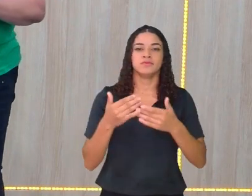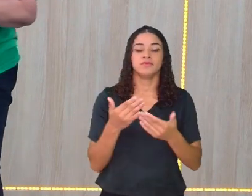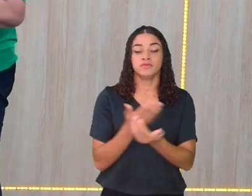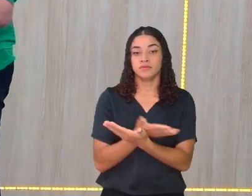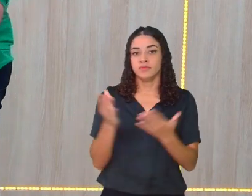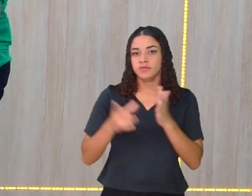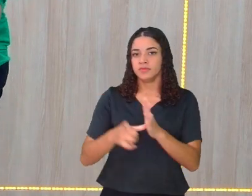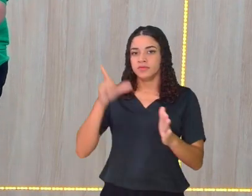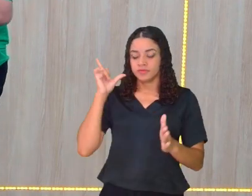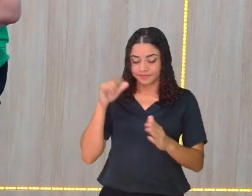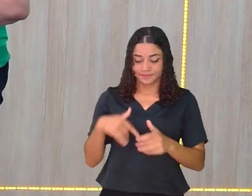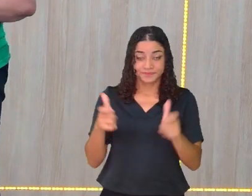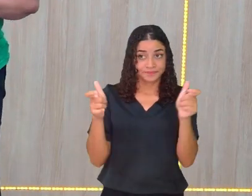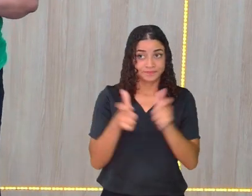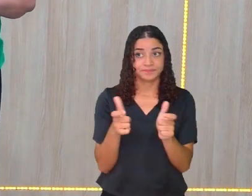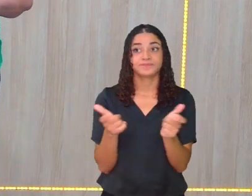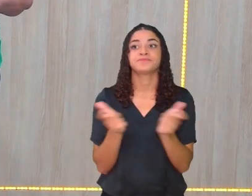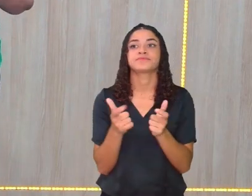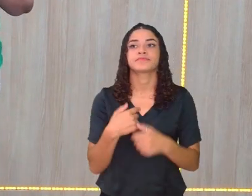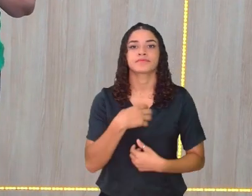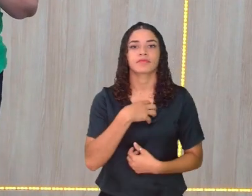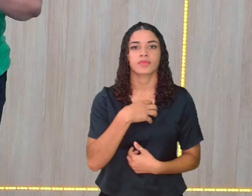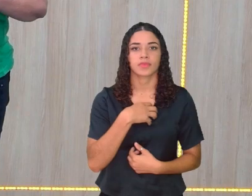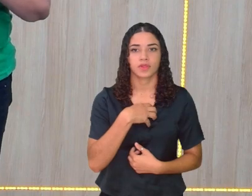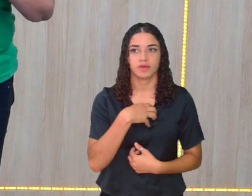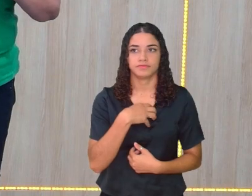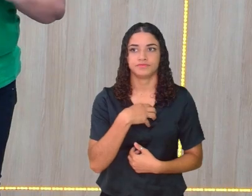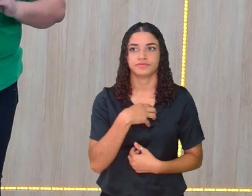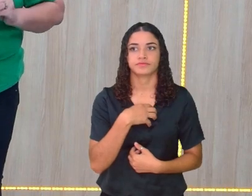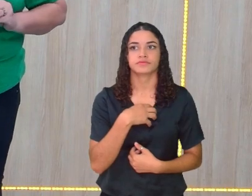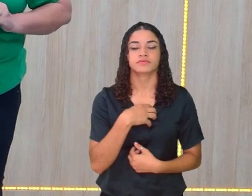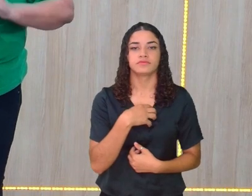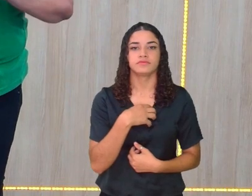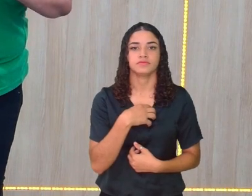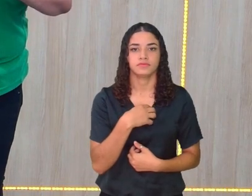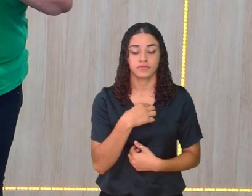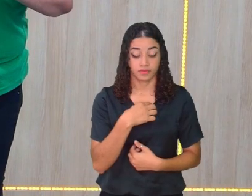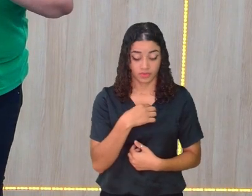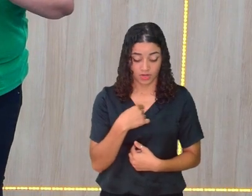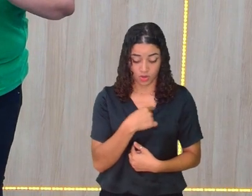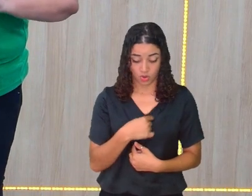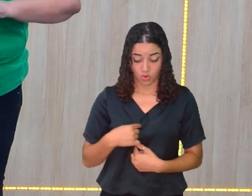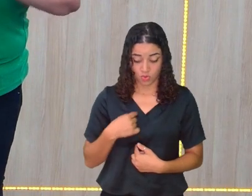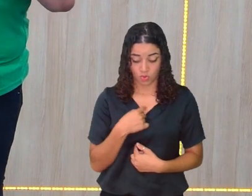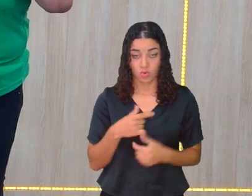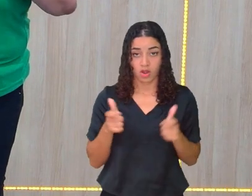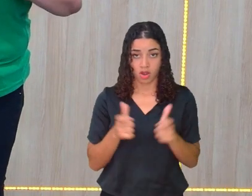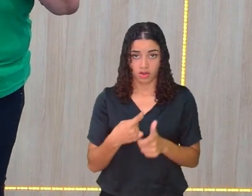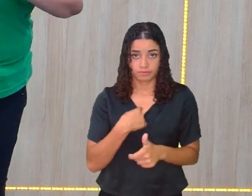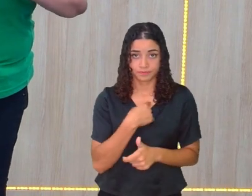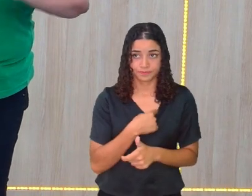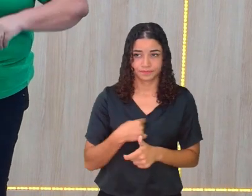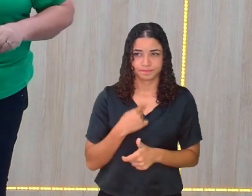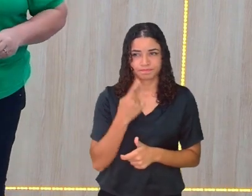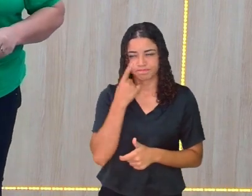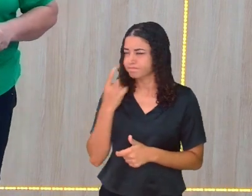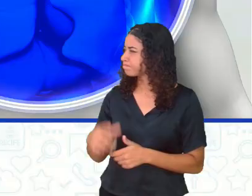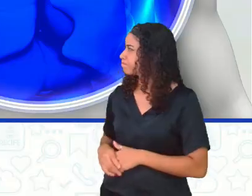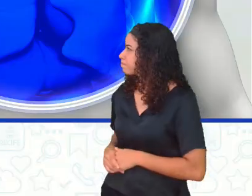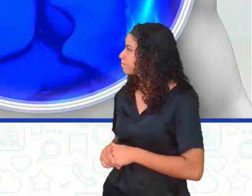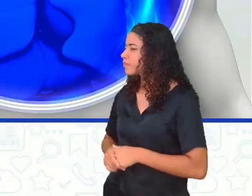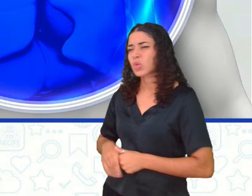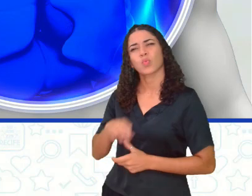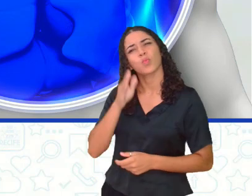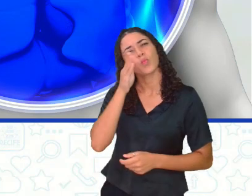Está aí localizado, ó, bem no centro, entre os dois pulmões, entre os dois peitos. Mas aí a questão, veja a curiosidade que eu